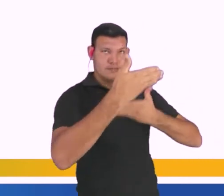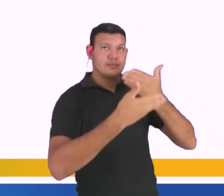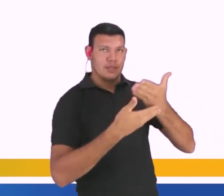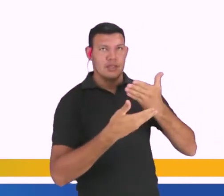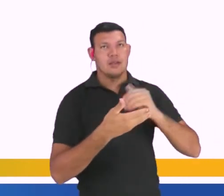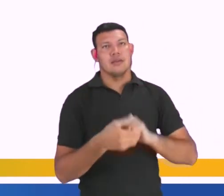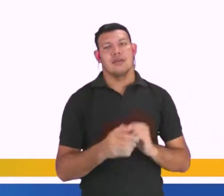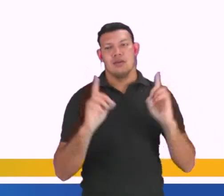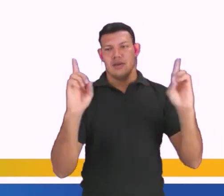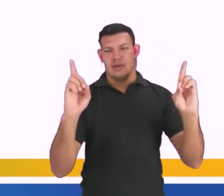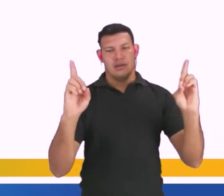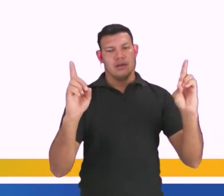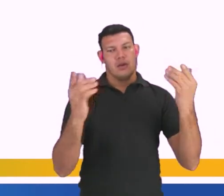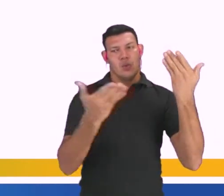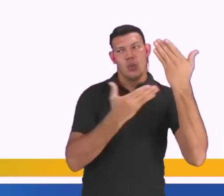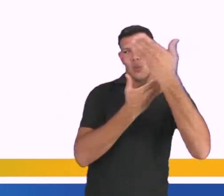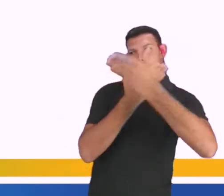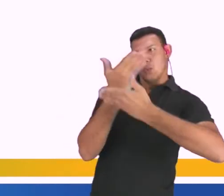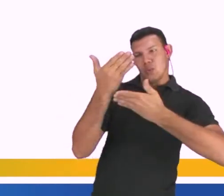etc.